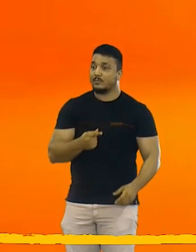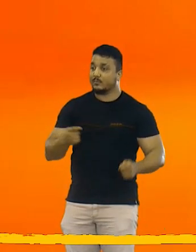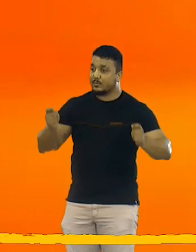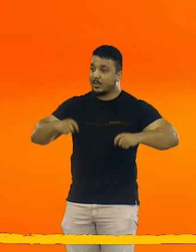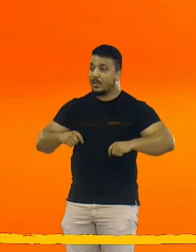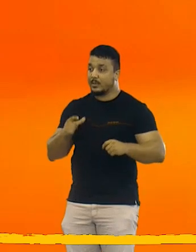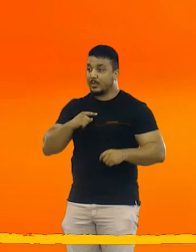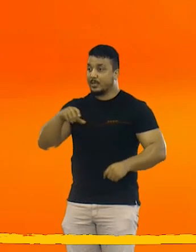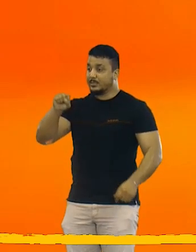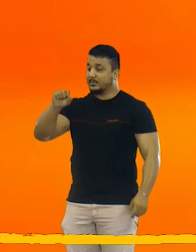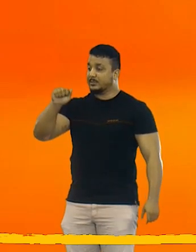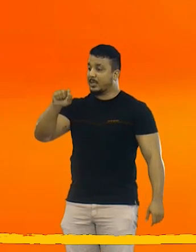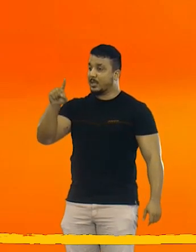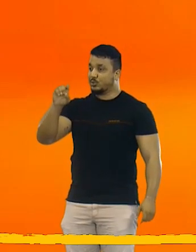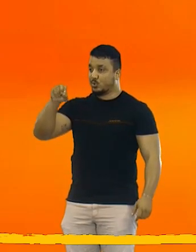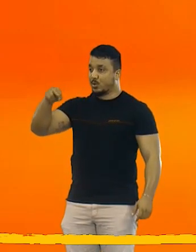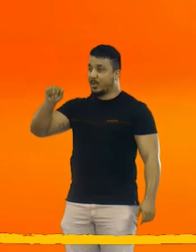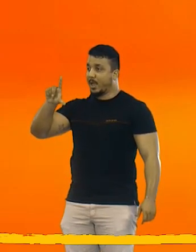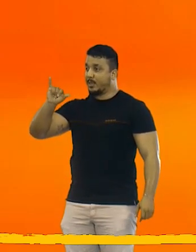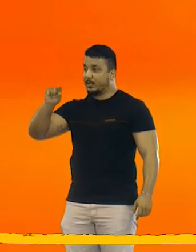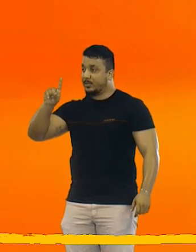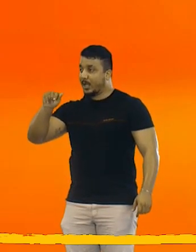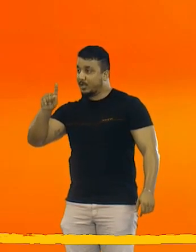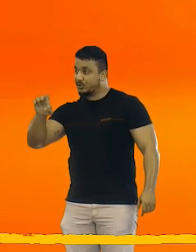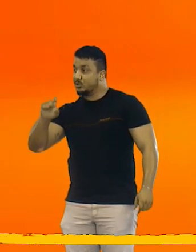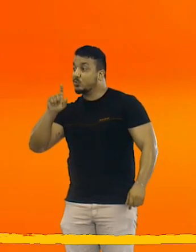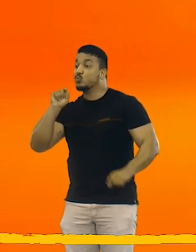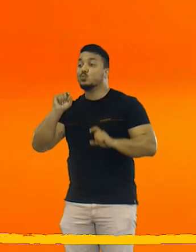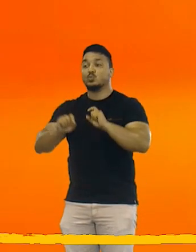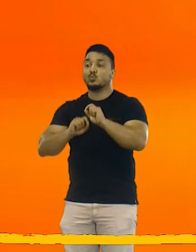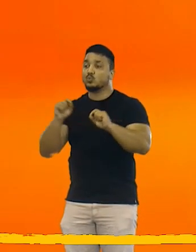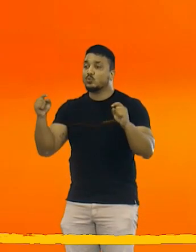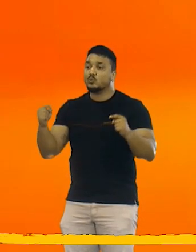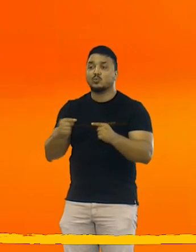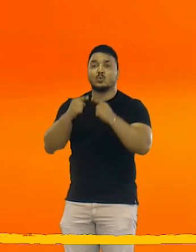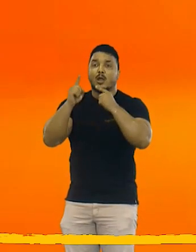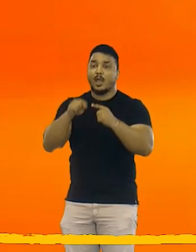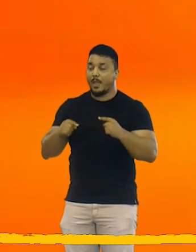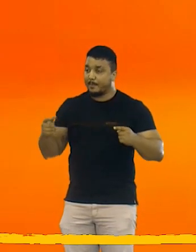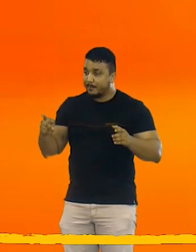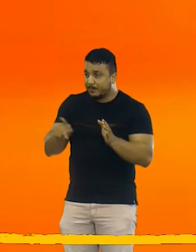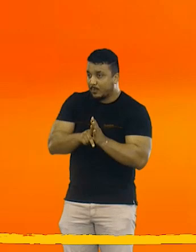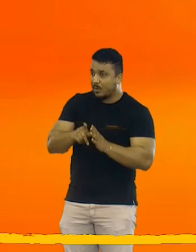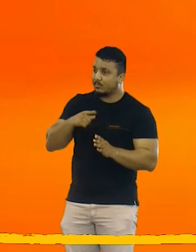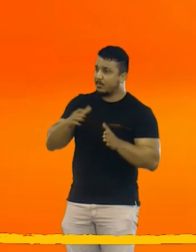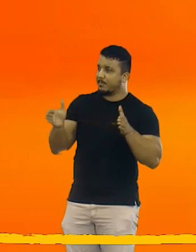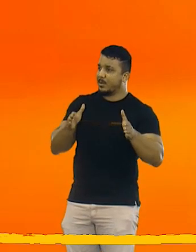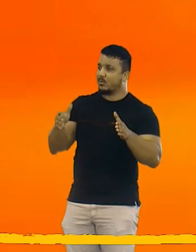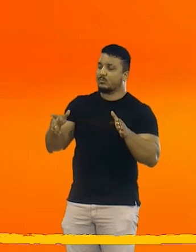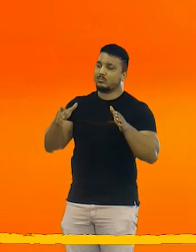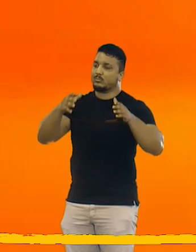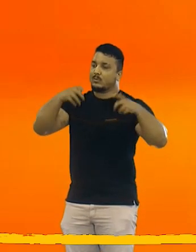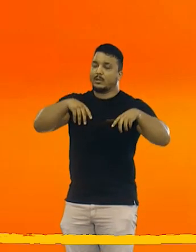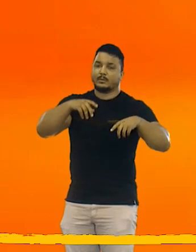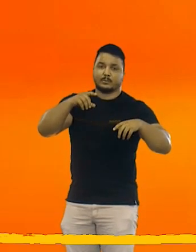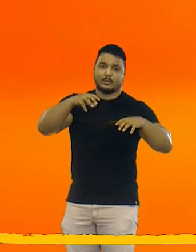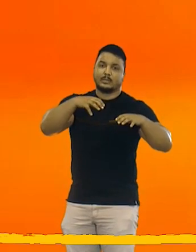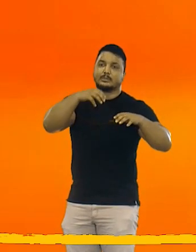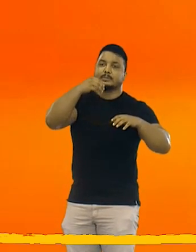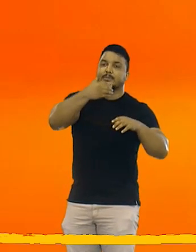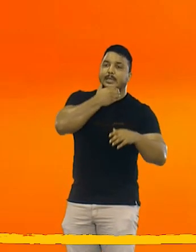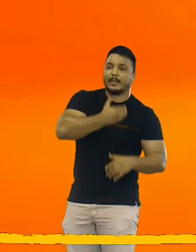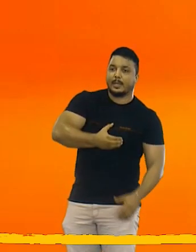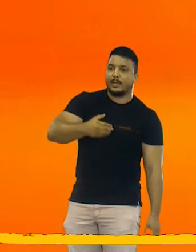A sazonalidade, ele implica na questão exatamente das estações do ano. Setembro a dezembro